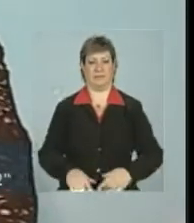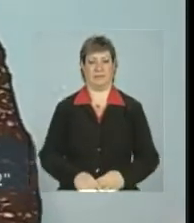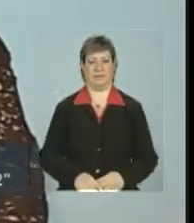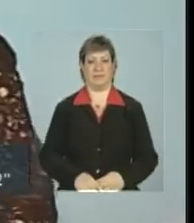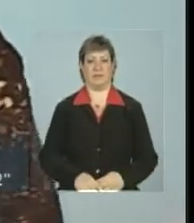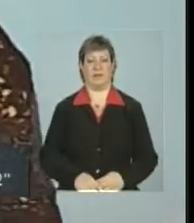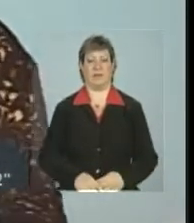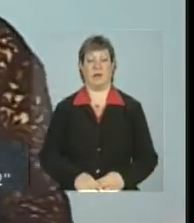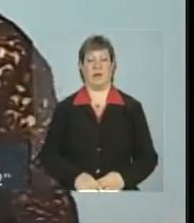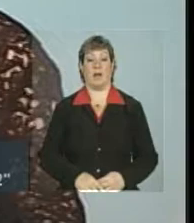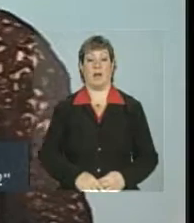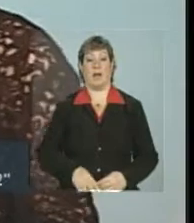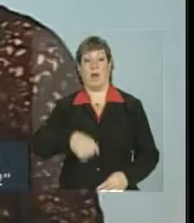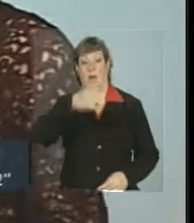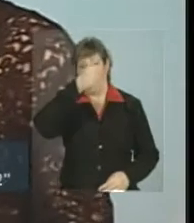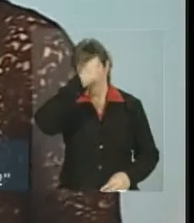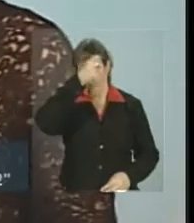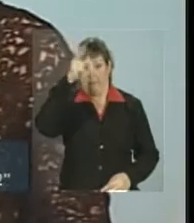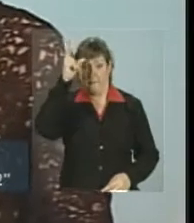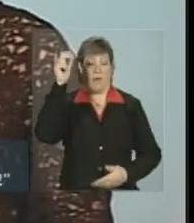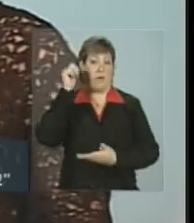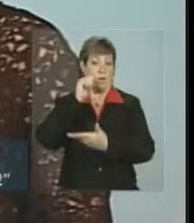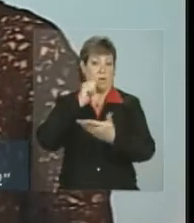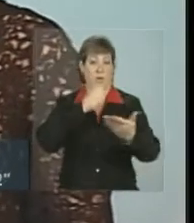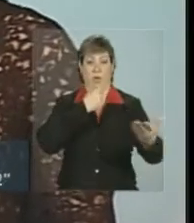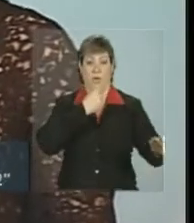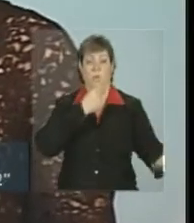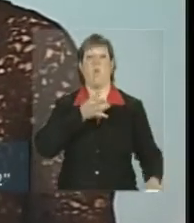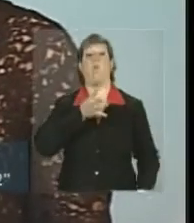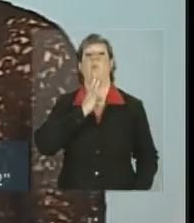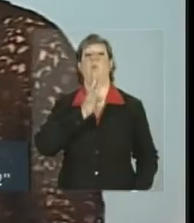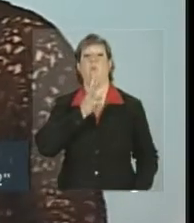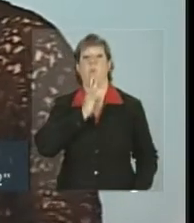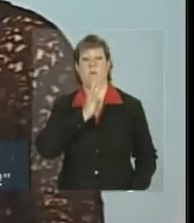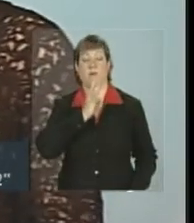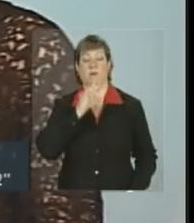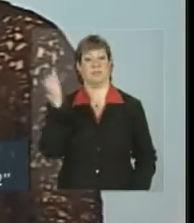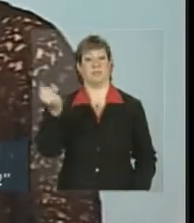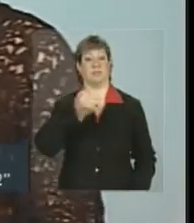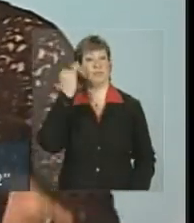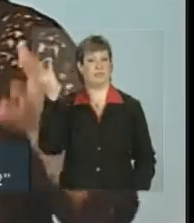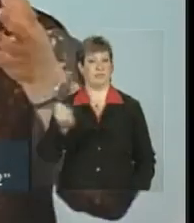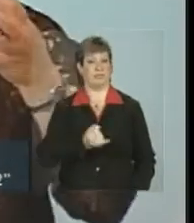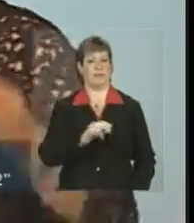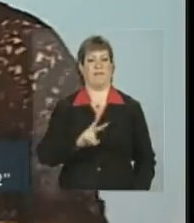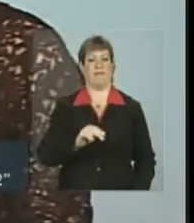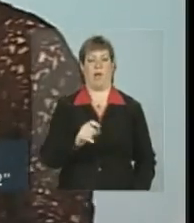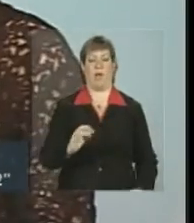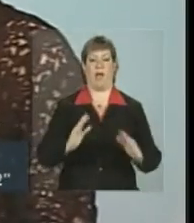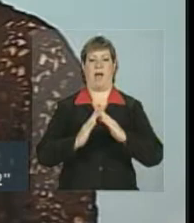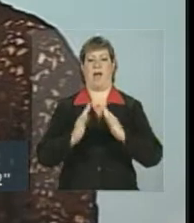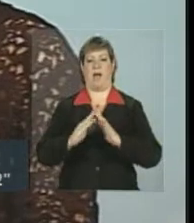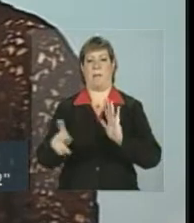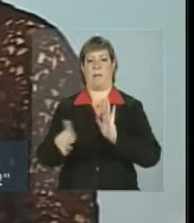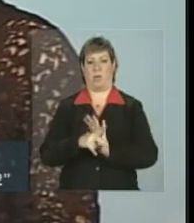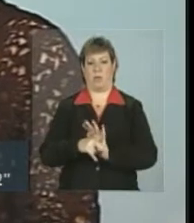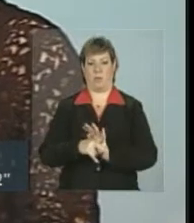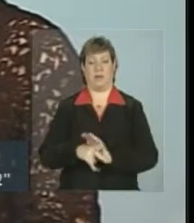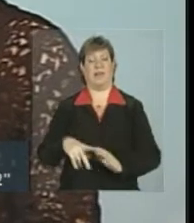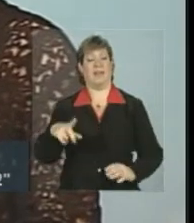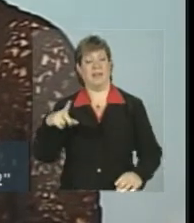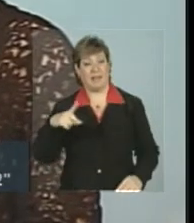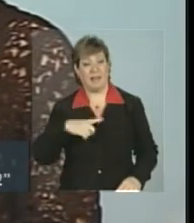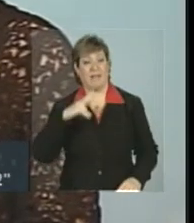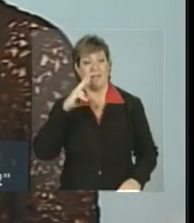Os prefeitos e as prefeitas que conhecem a importância da casa própria, que vivem isso no dia a